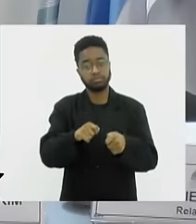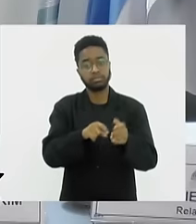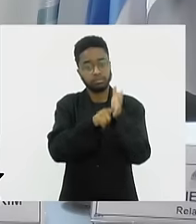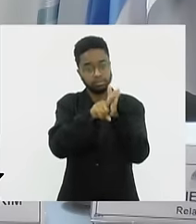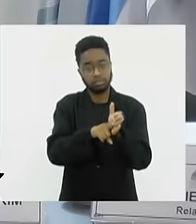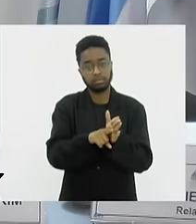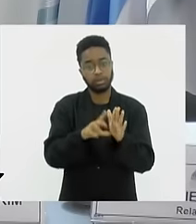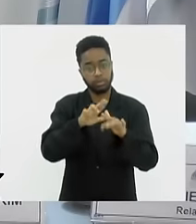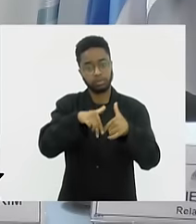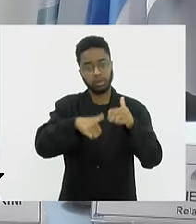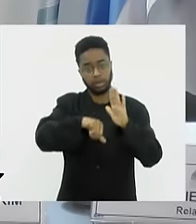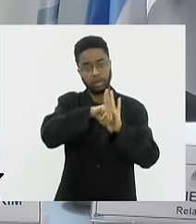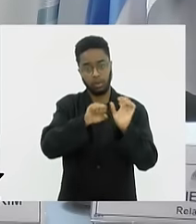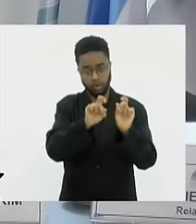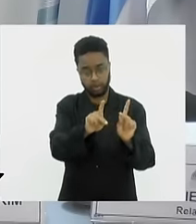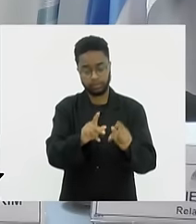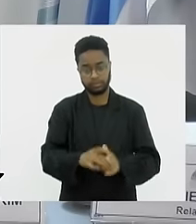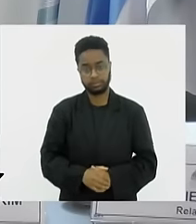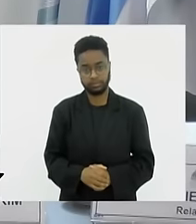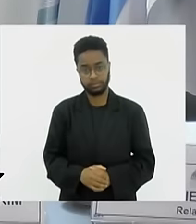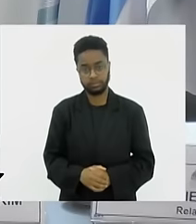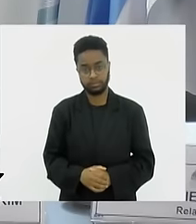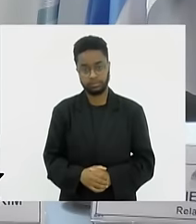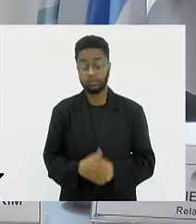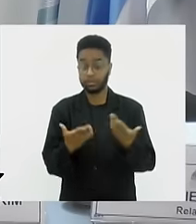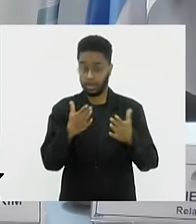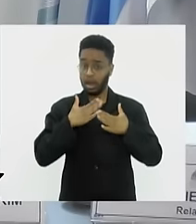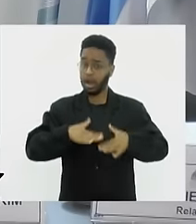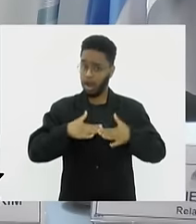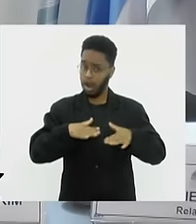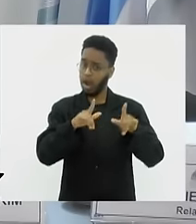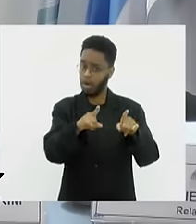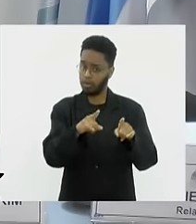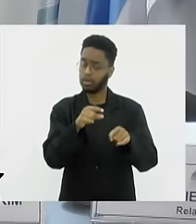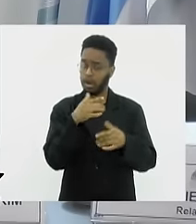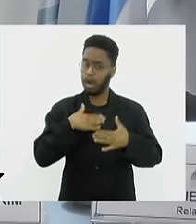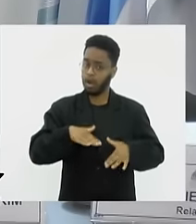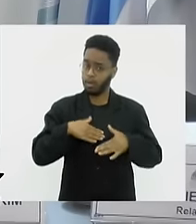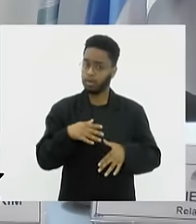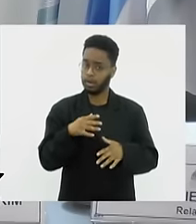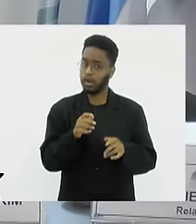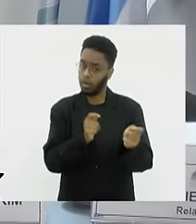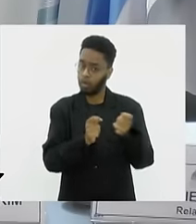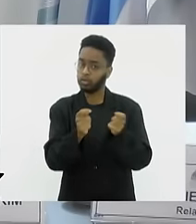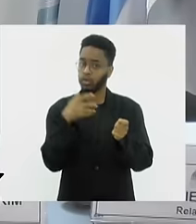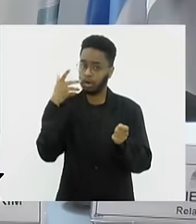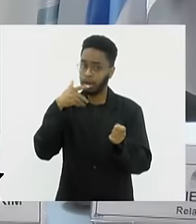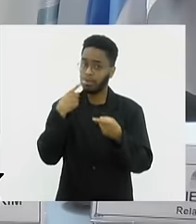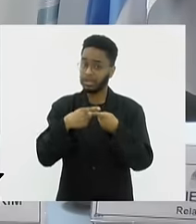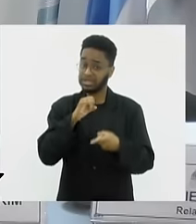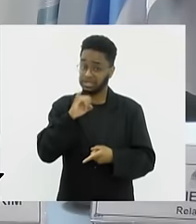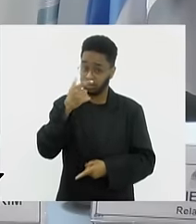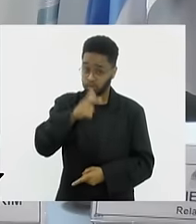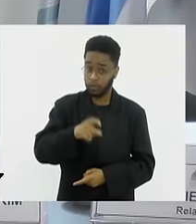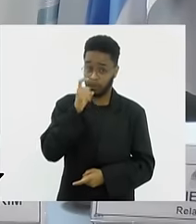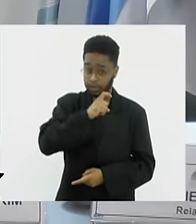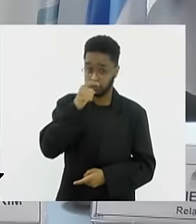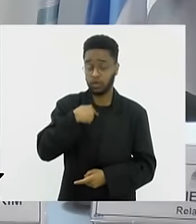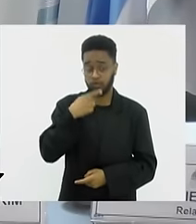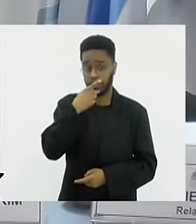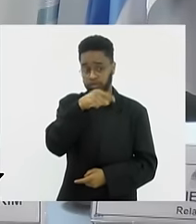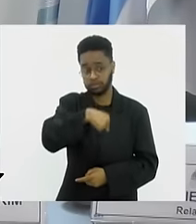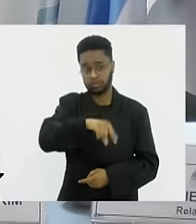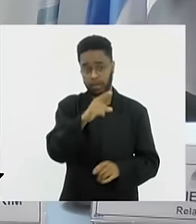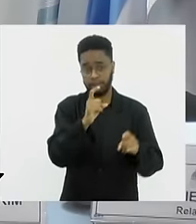investigação criminal. Não tenho dúvida. Tá? Então, senhor, se acalme, baixe sua bolinha e meça suas palavras. Porque se mentir outra vez, lhe dou voz de prisão, não duvide